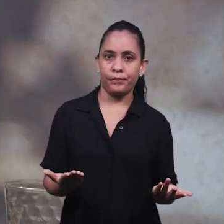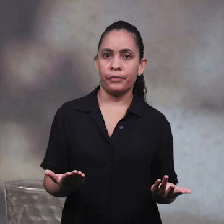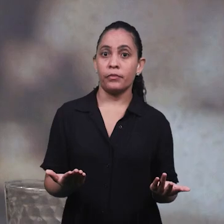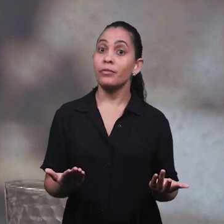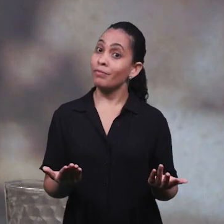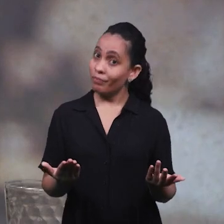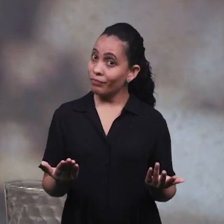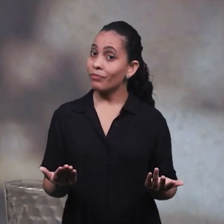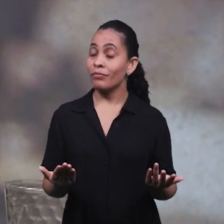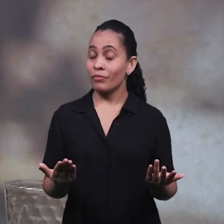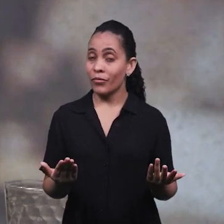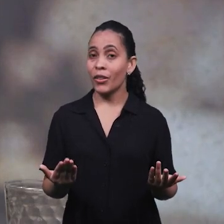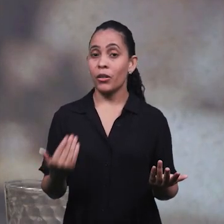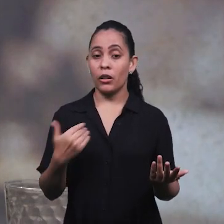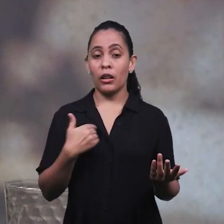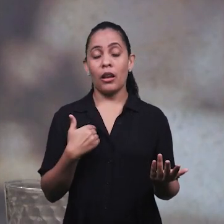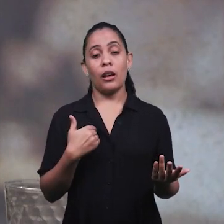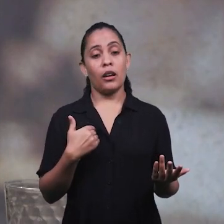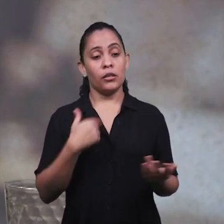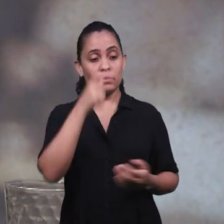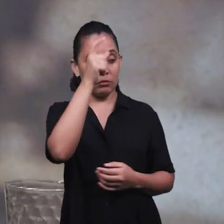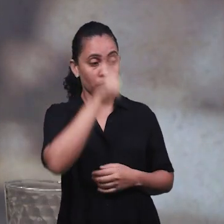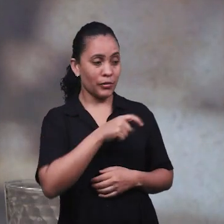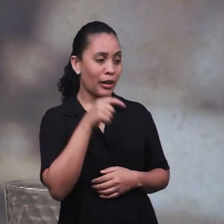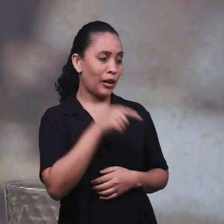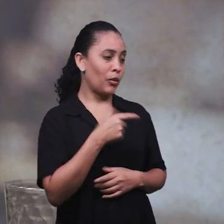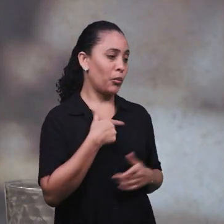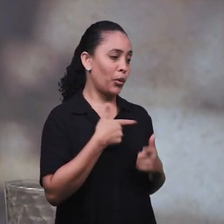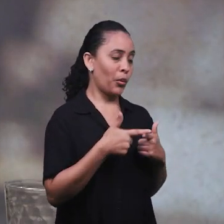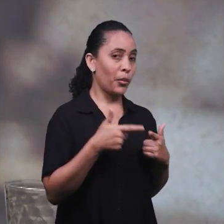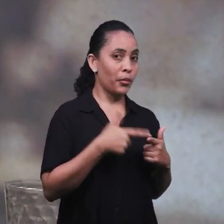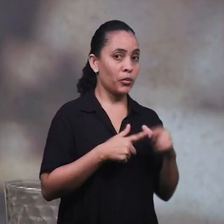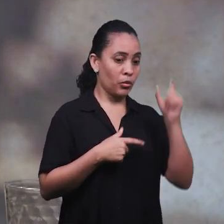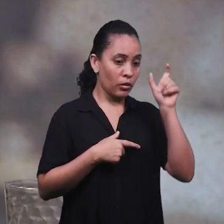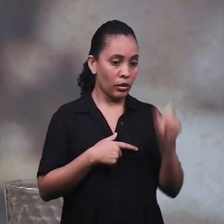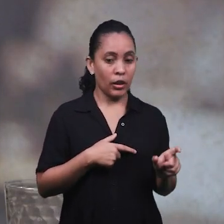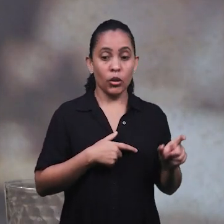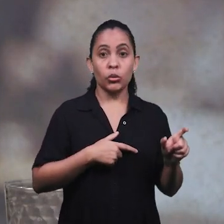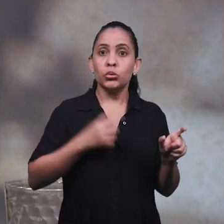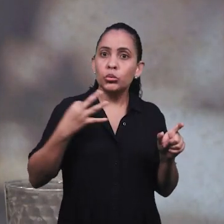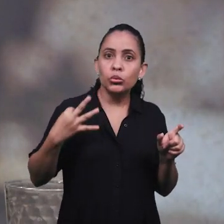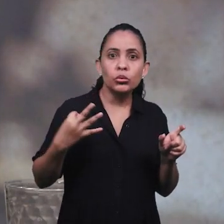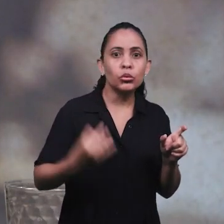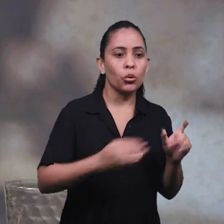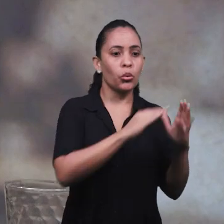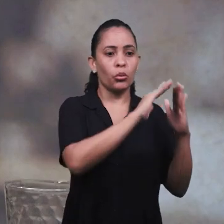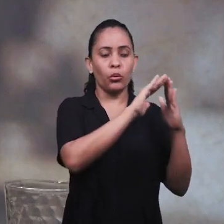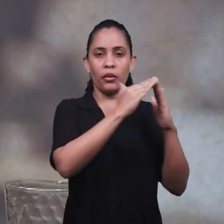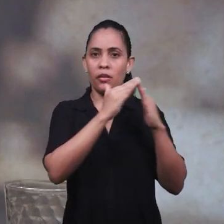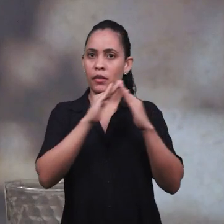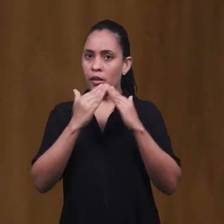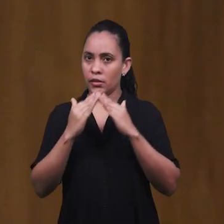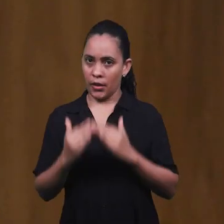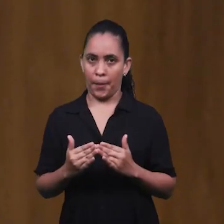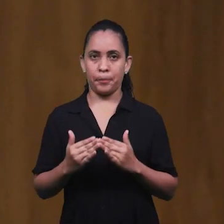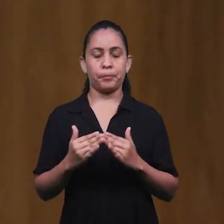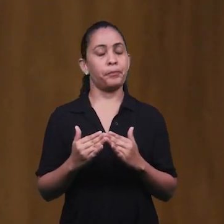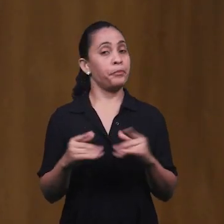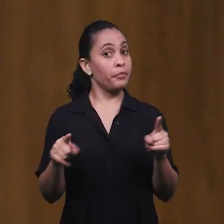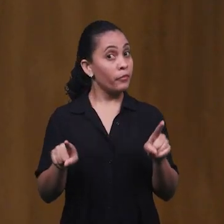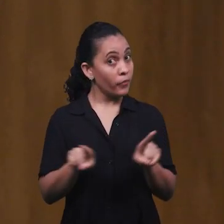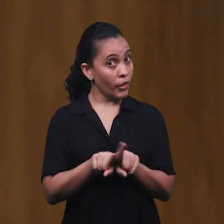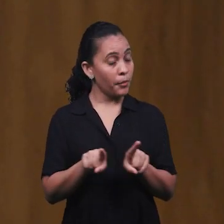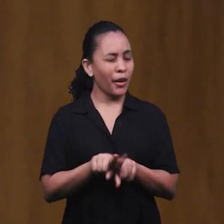não está prejudicando apenas ele está prejudicando todos os vizinhos dele. A pessoa muitas vezes tem